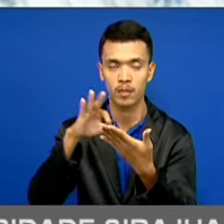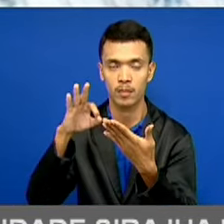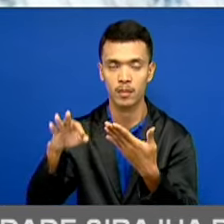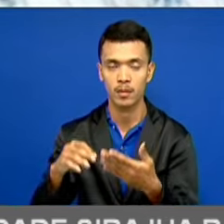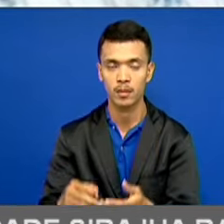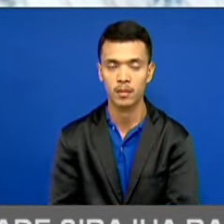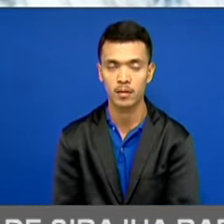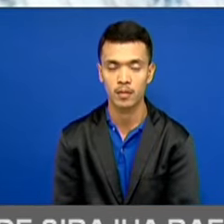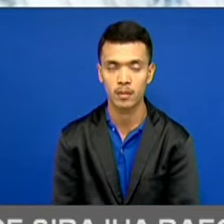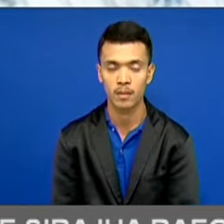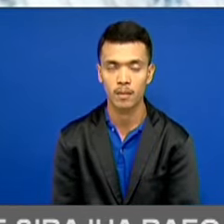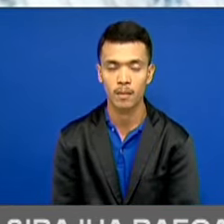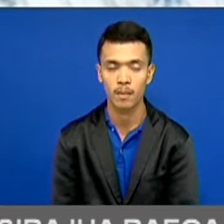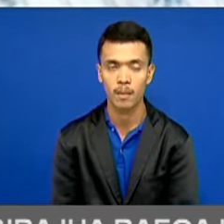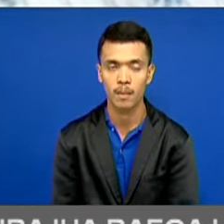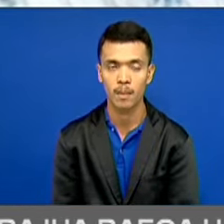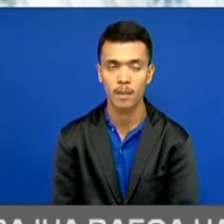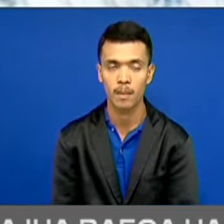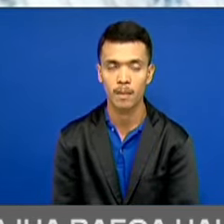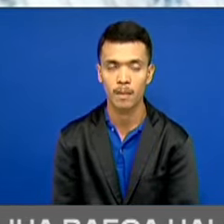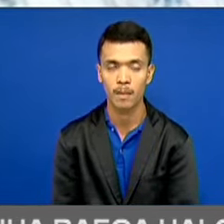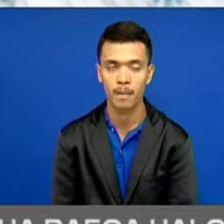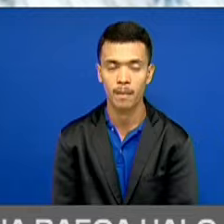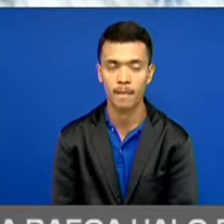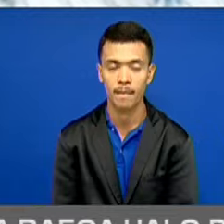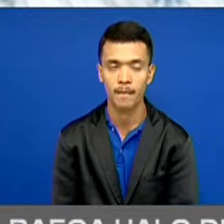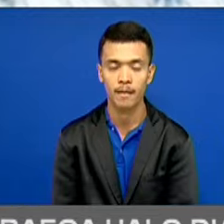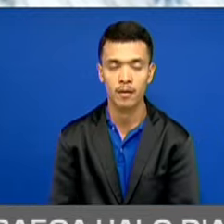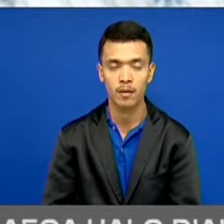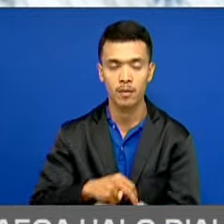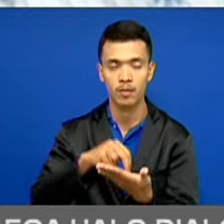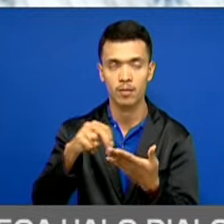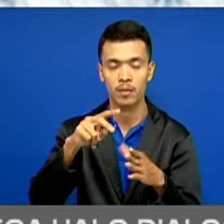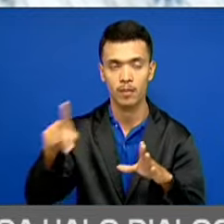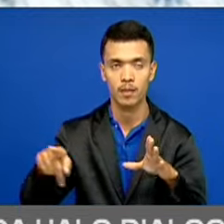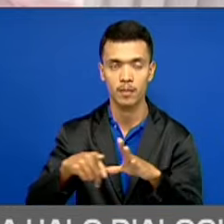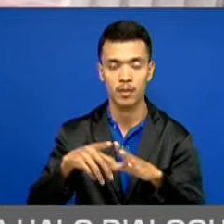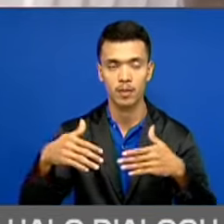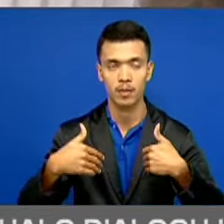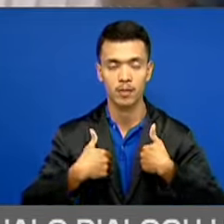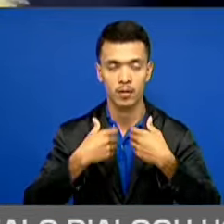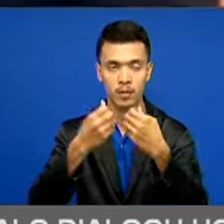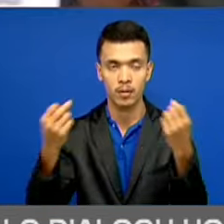IUM. Mas que número de participação feito e a